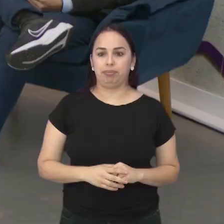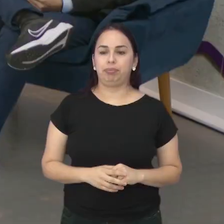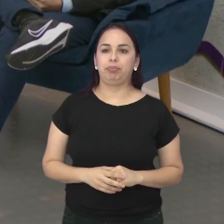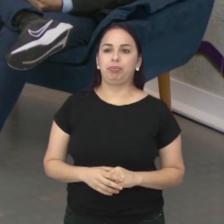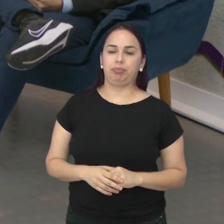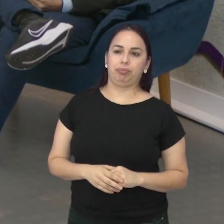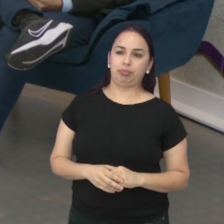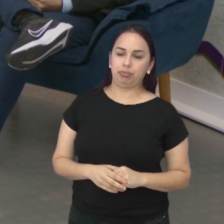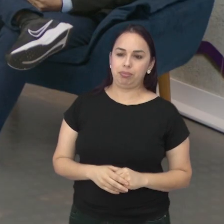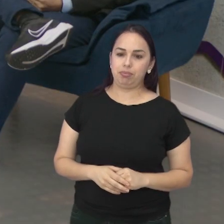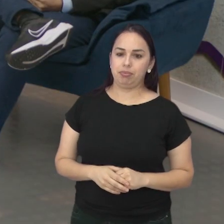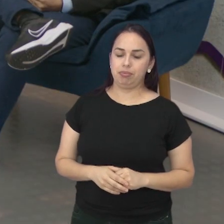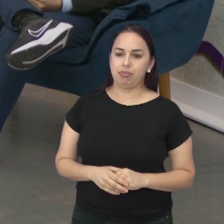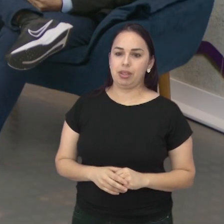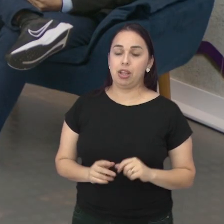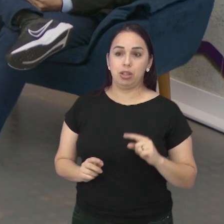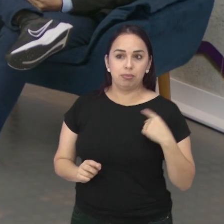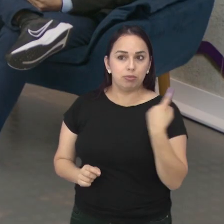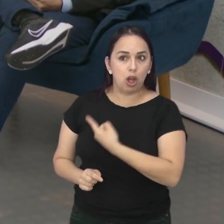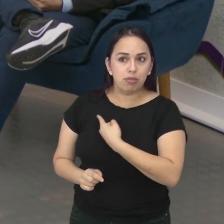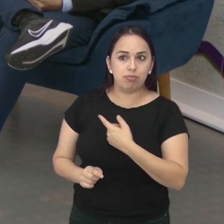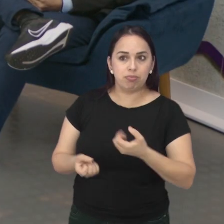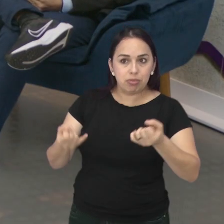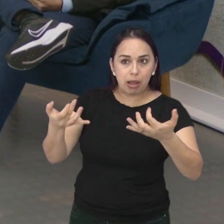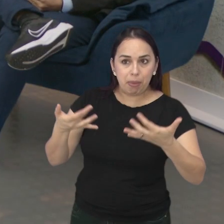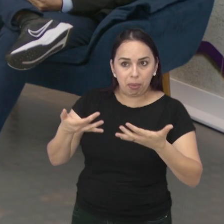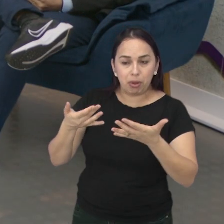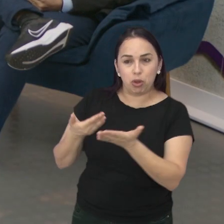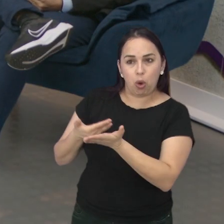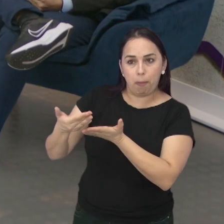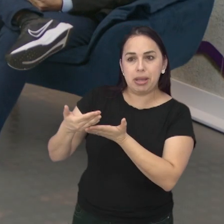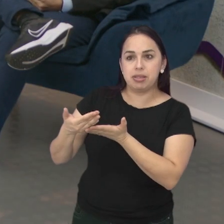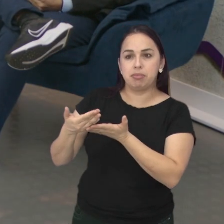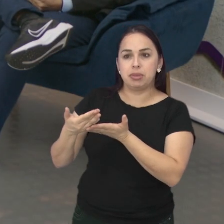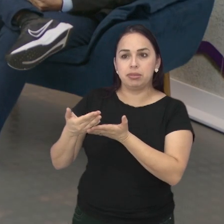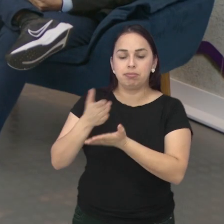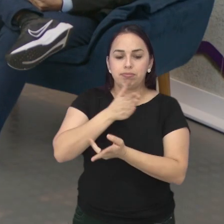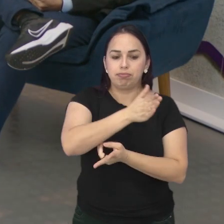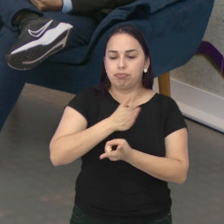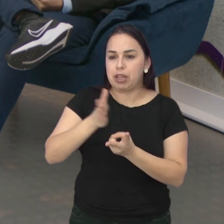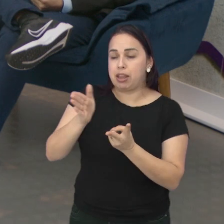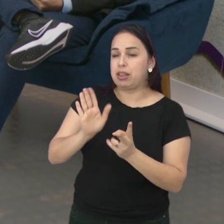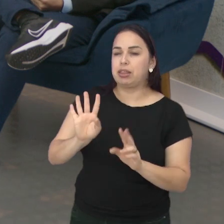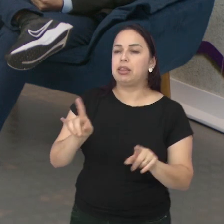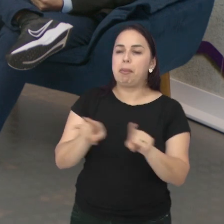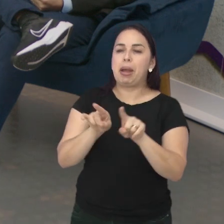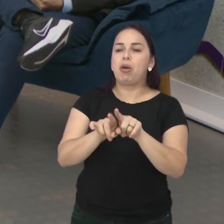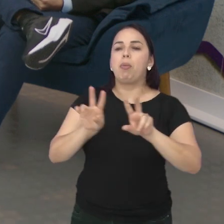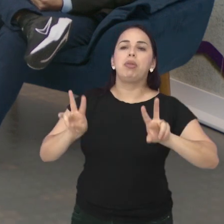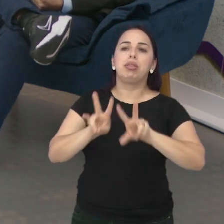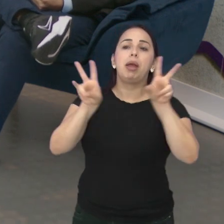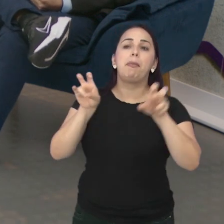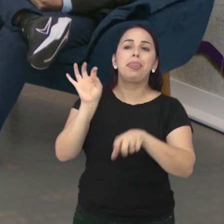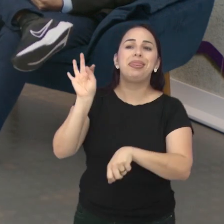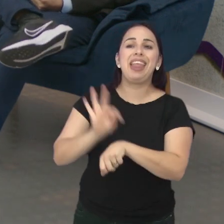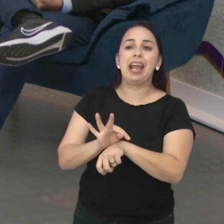linguagens. A gente falou no começo do programa até sobre essas partes mais técnicas, sim,